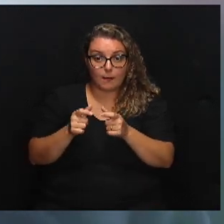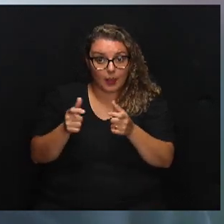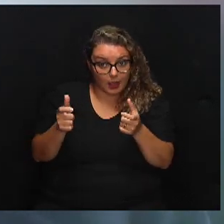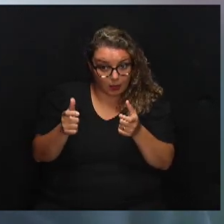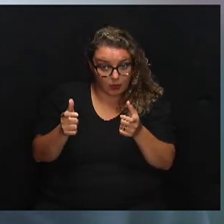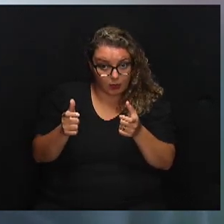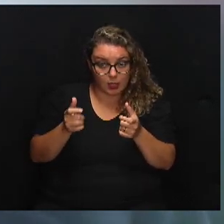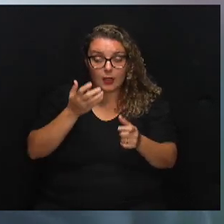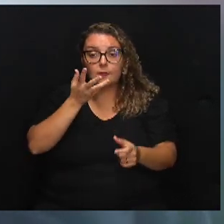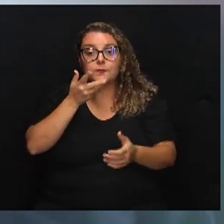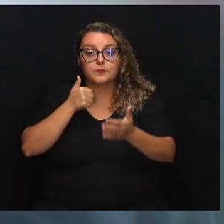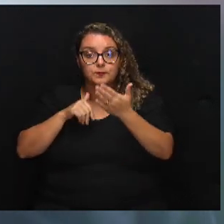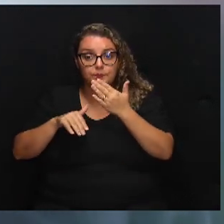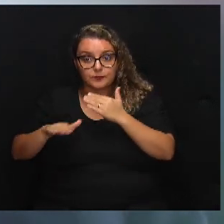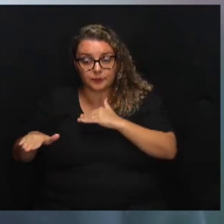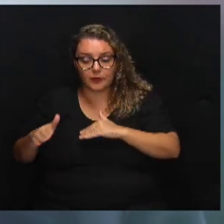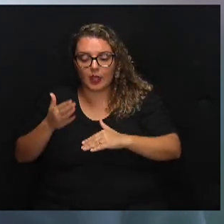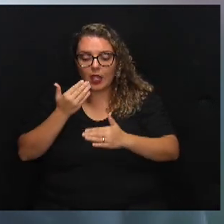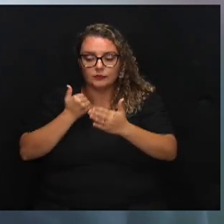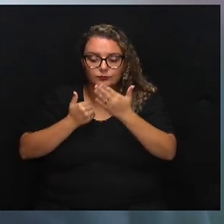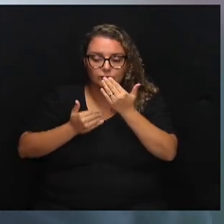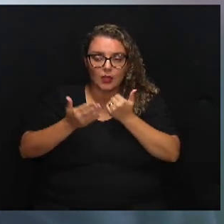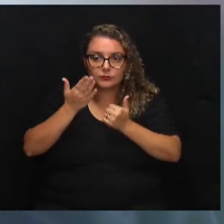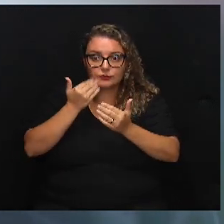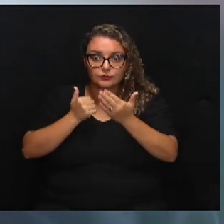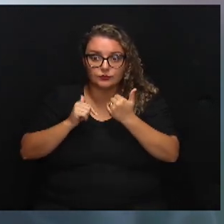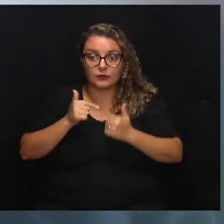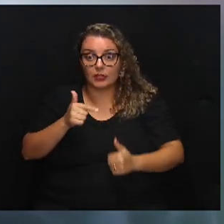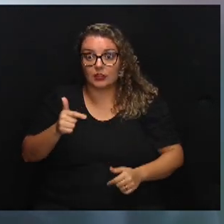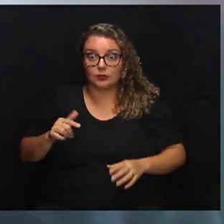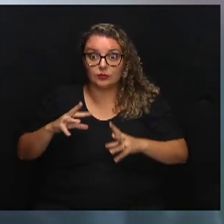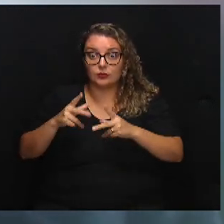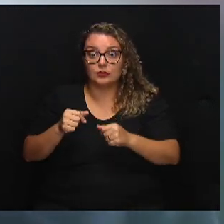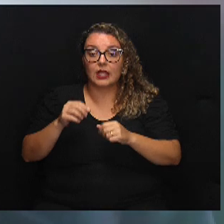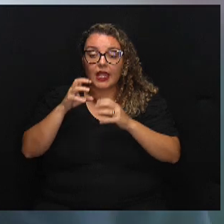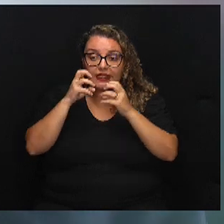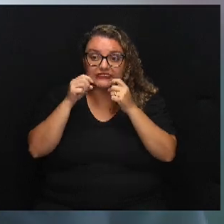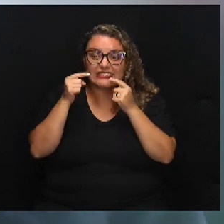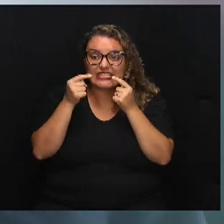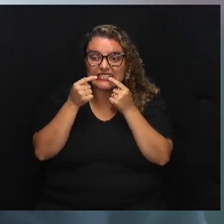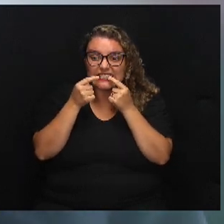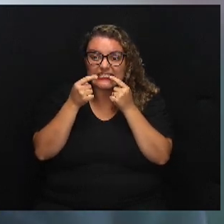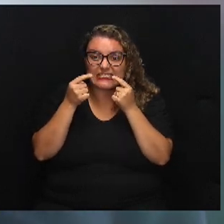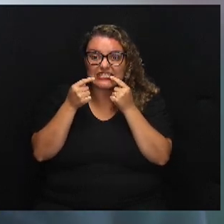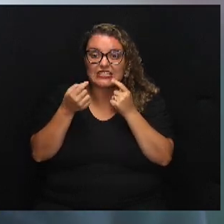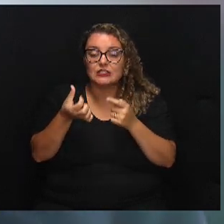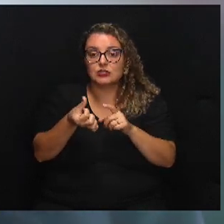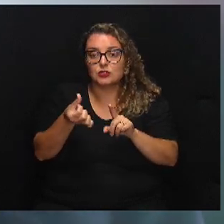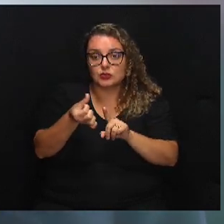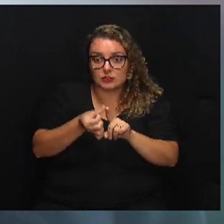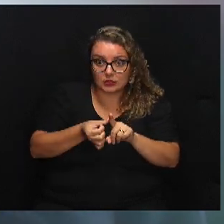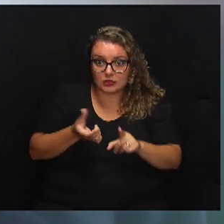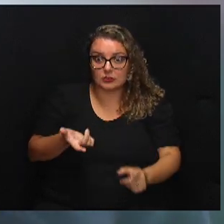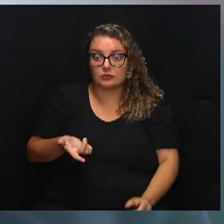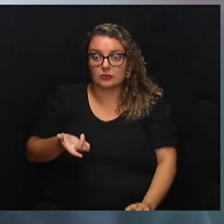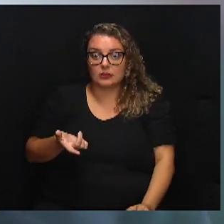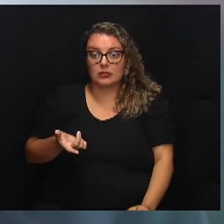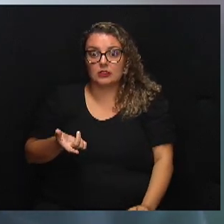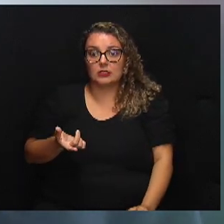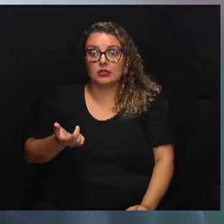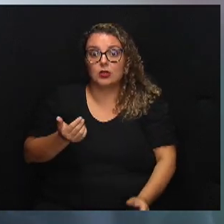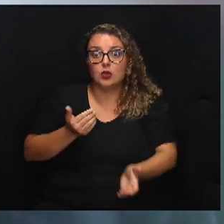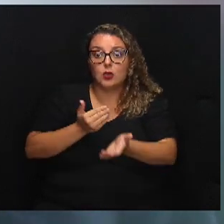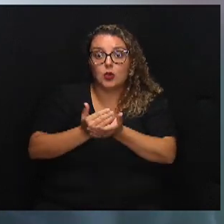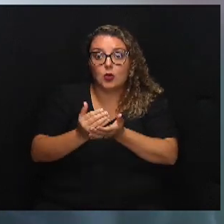que a criança mastigue, que não tem todos os dentinhos, você vê que a partir do 6º mês de vida é que já inicia